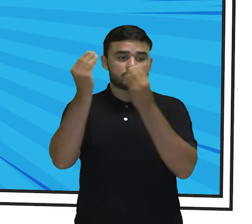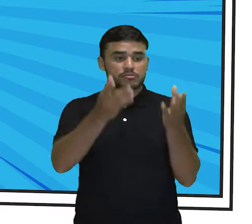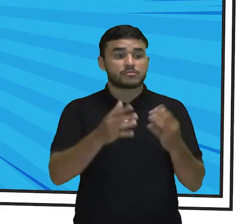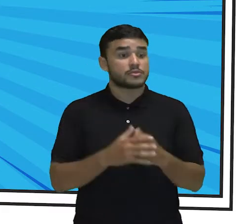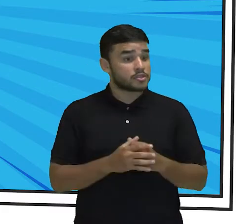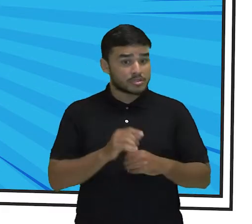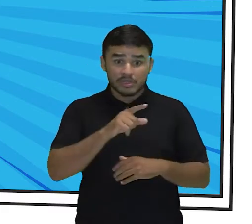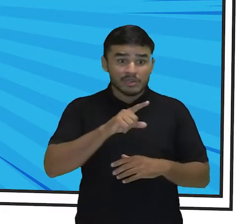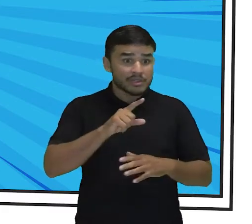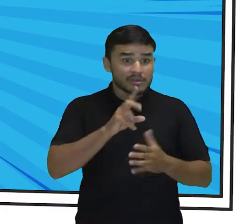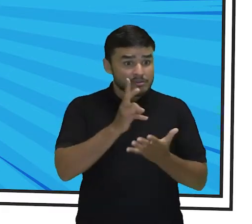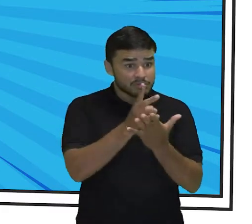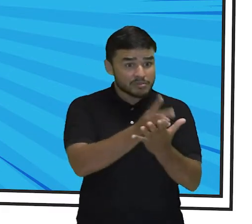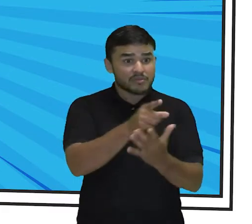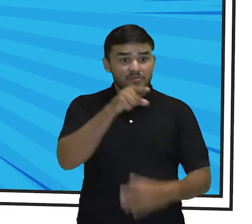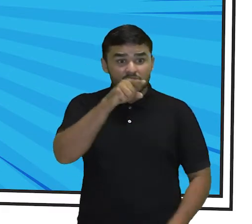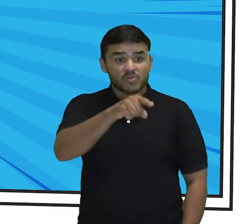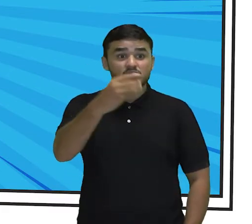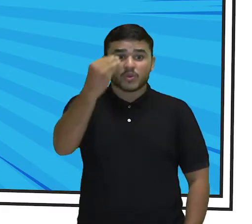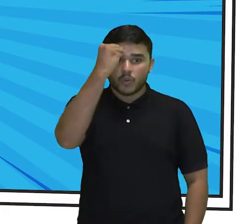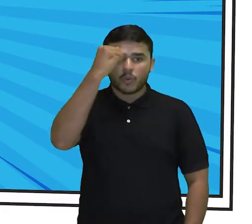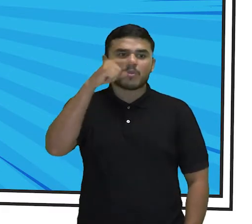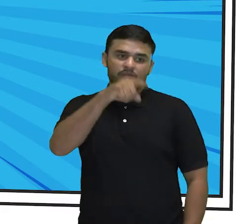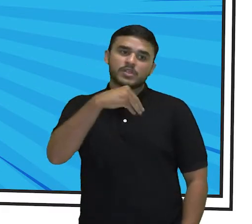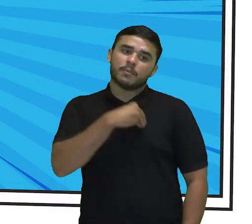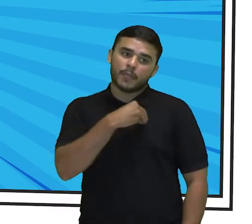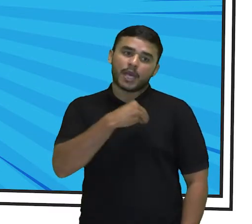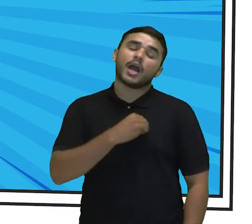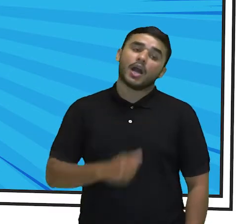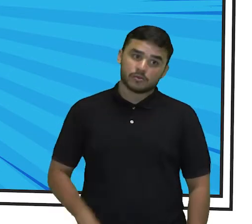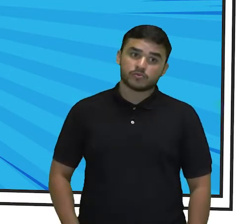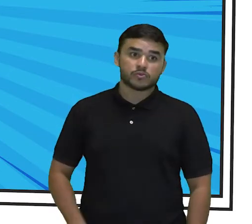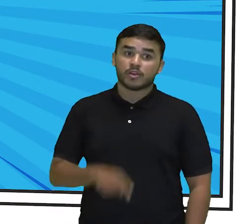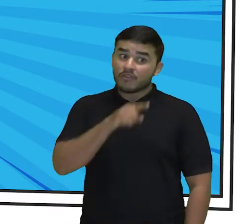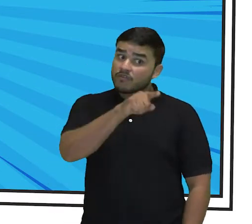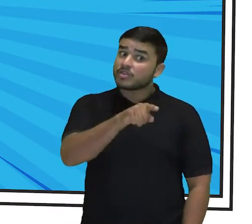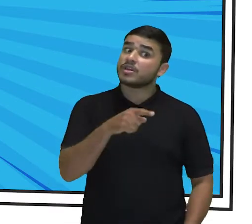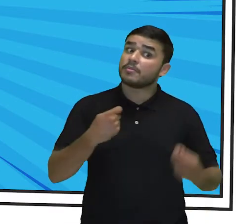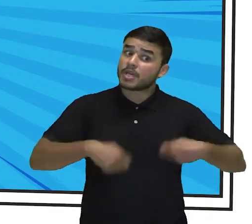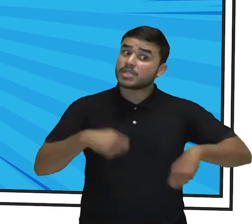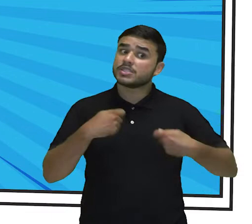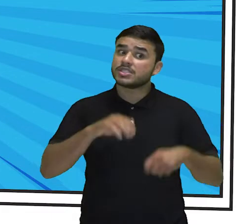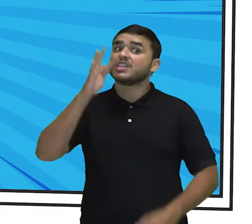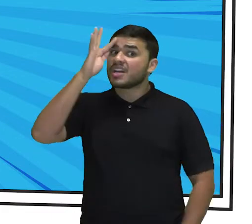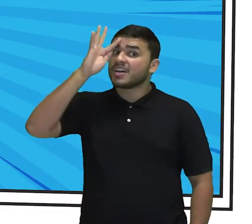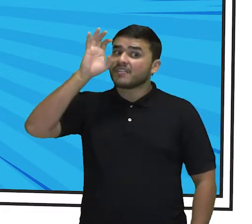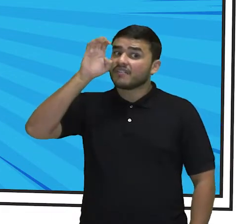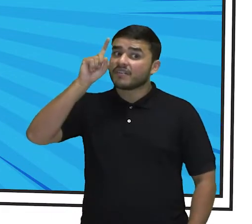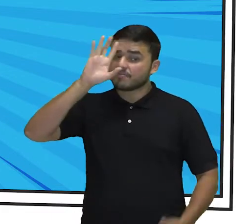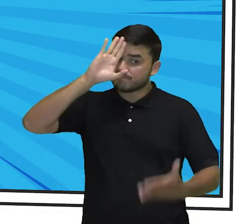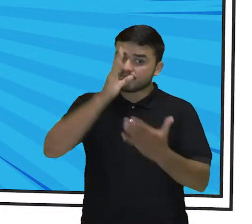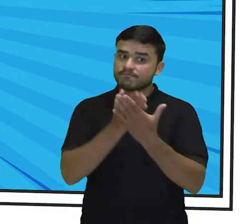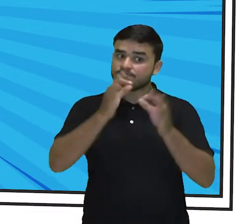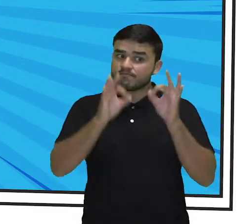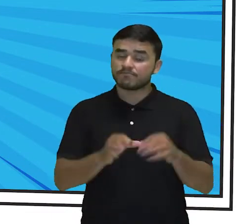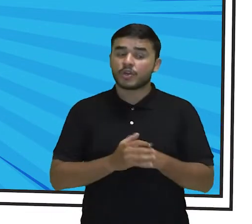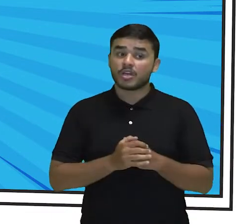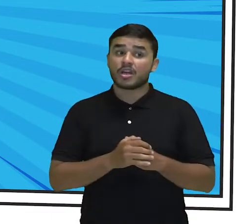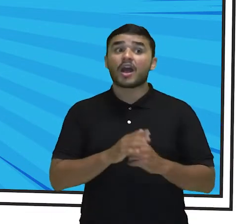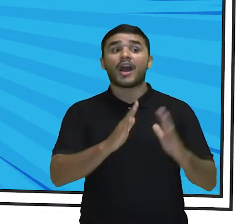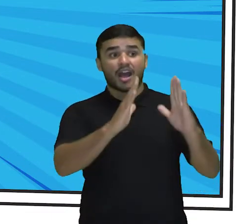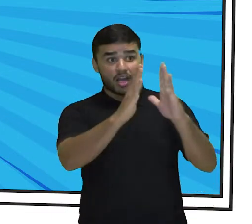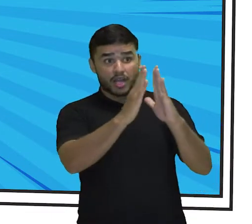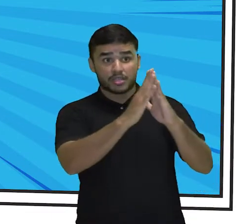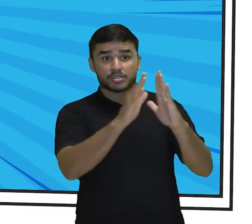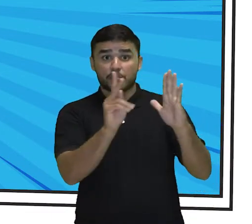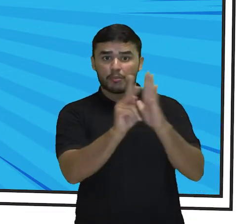É porque você é pecador. Você não está agindo com fé. Quando você me entregou sua casa,